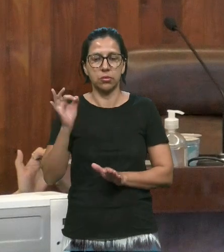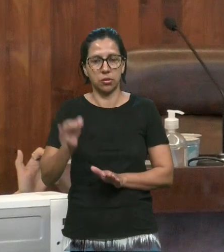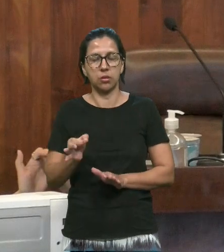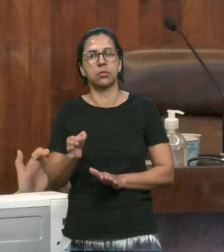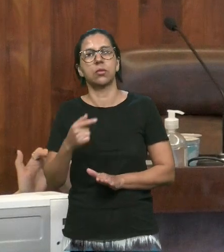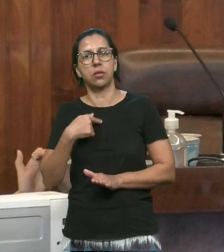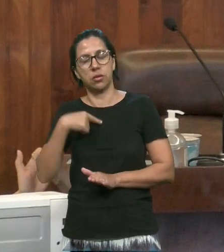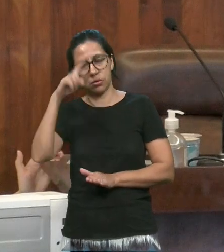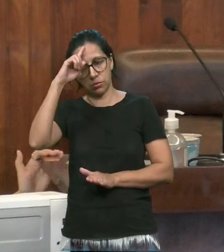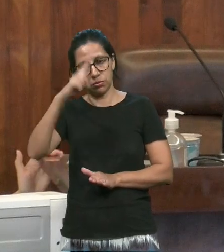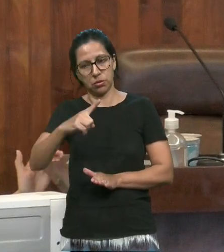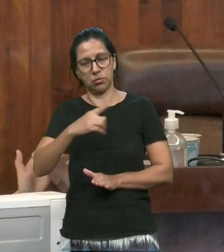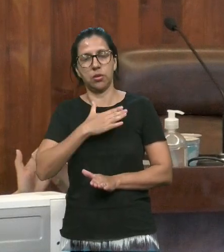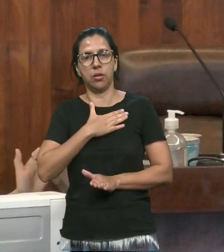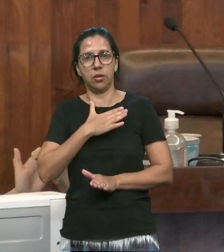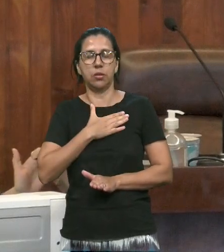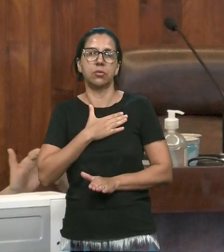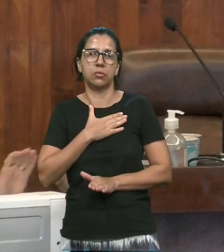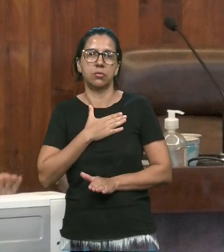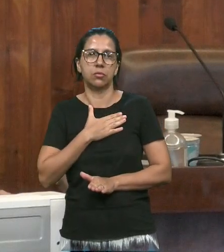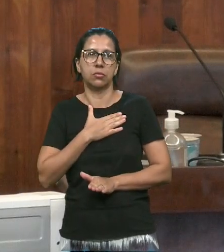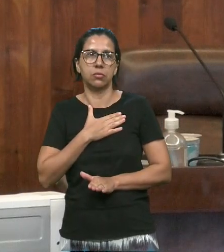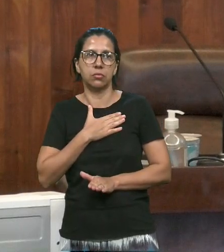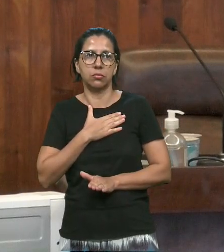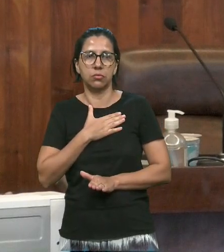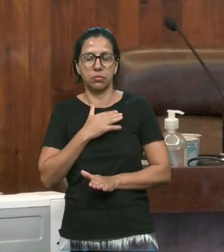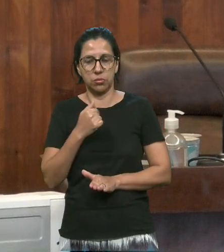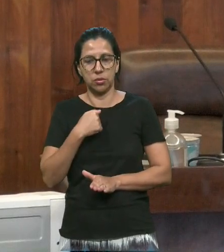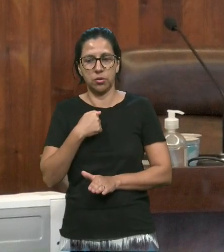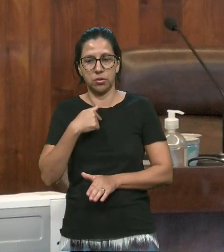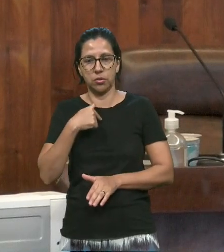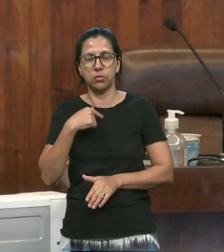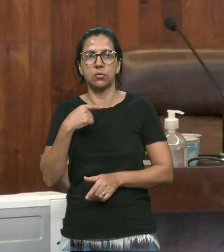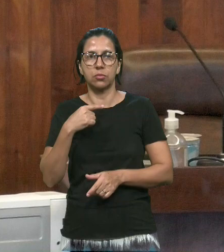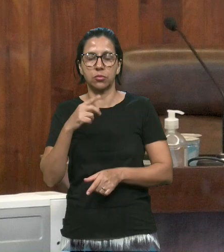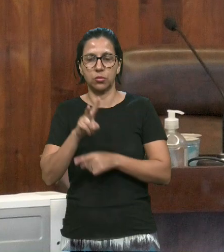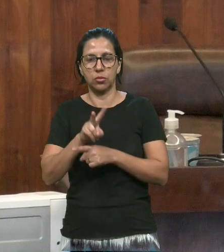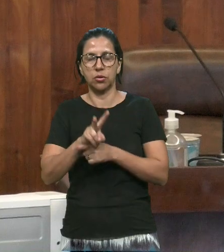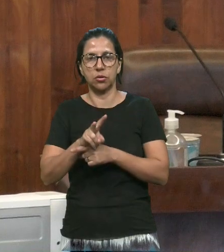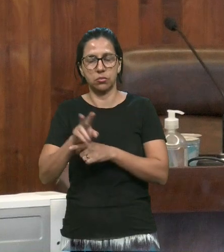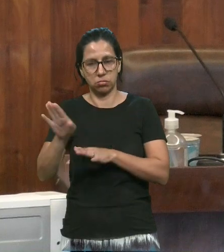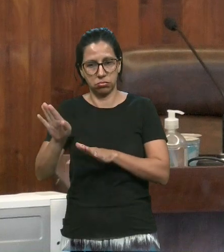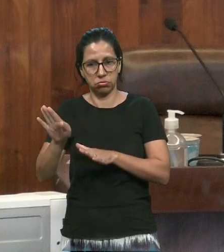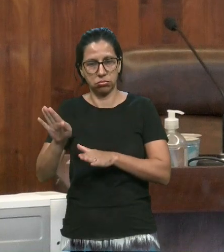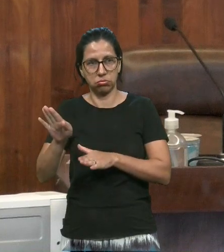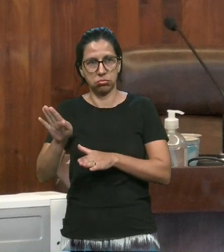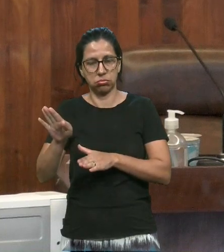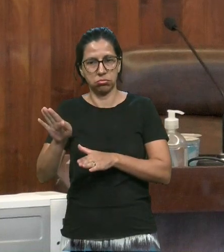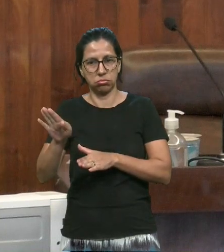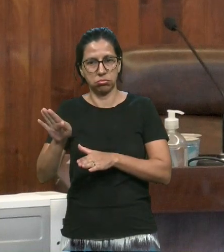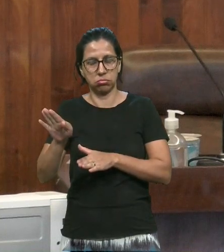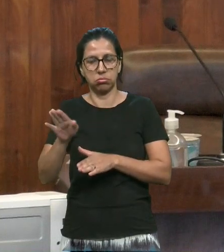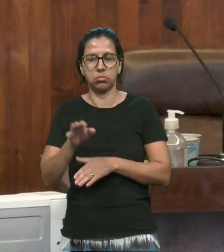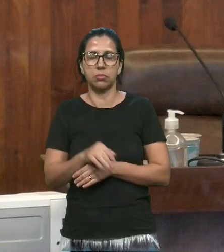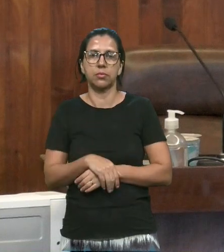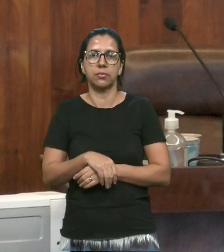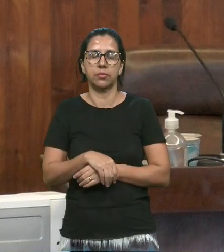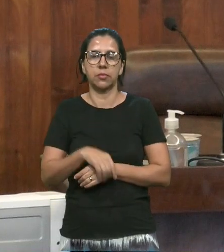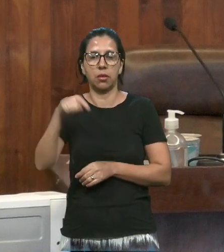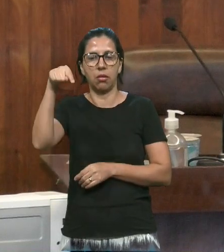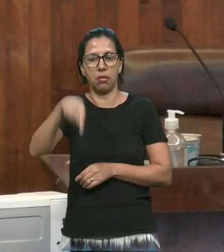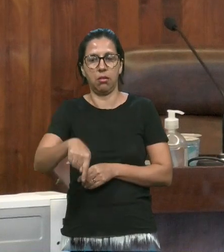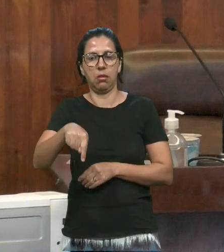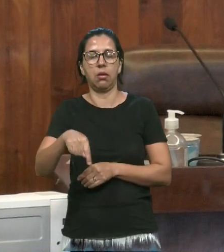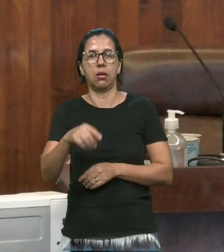aqui quem manda sou eu. Quem está presidindo a sessão sou eu. Então você não vai colocar seu dedo para ligar o microfone e atuar